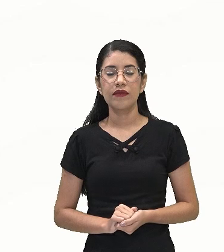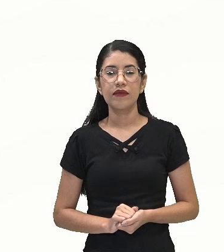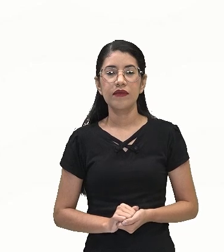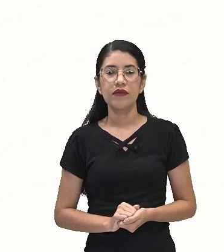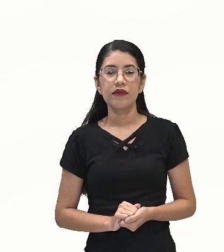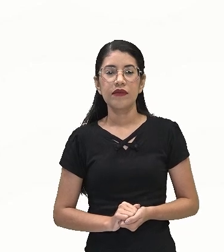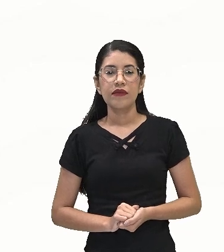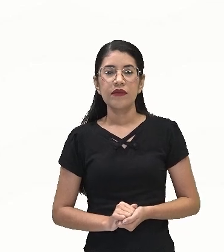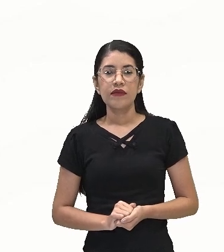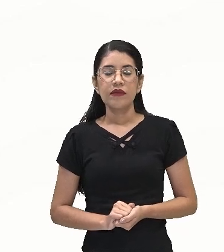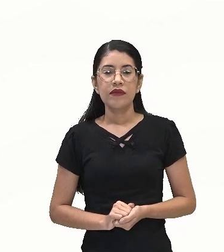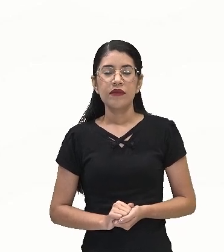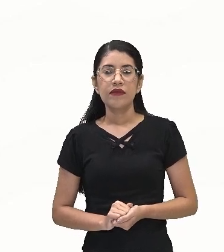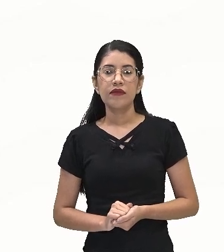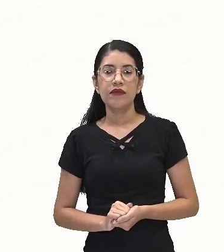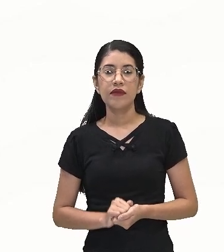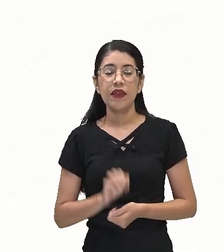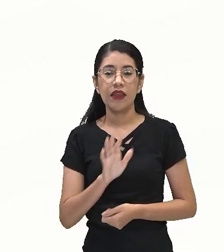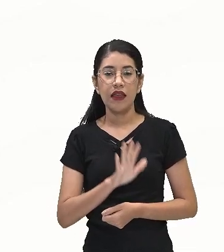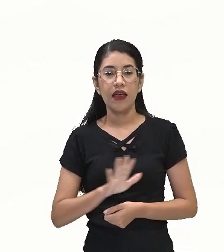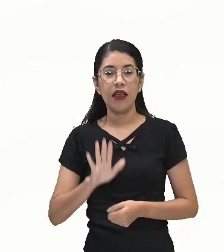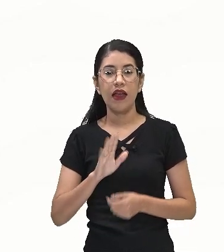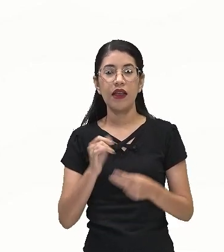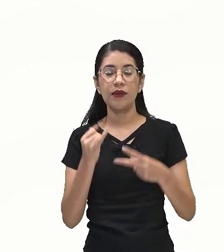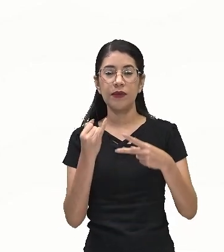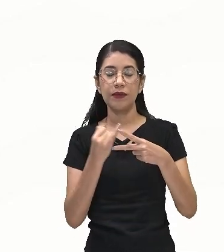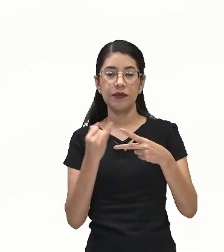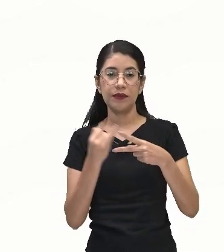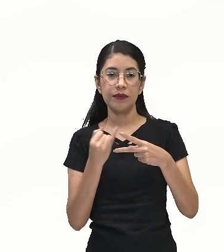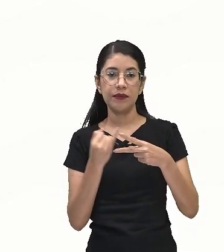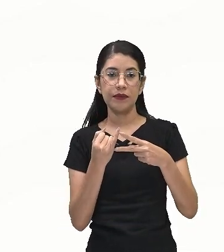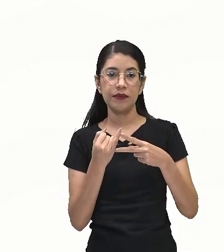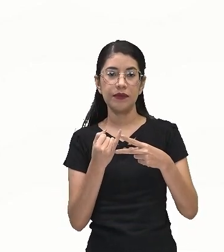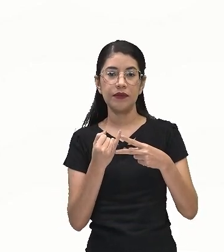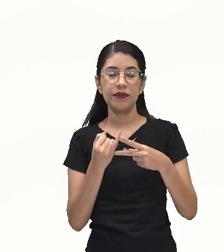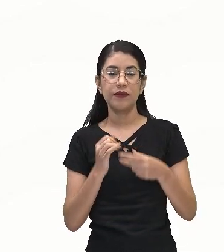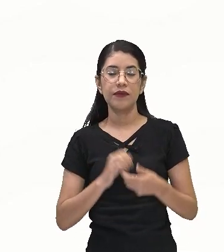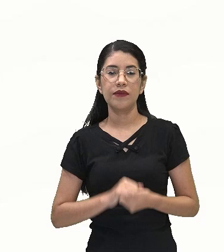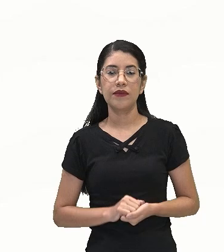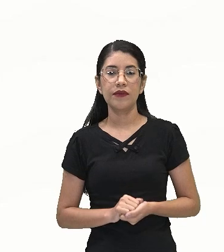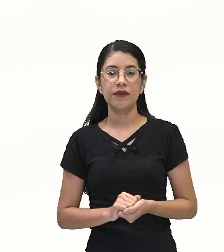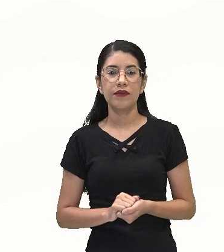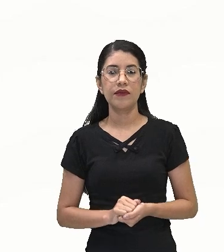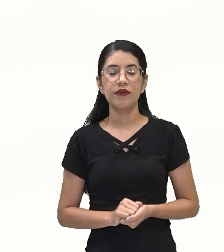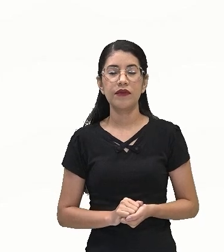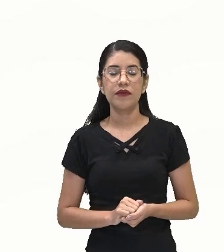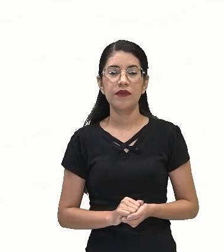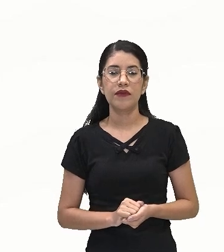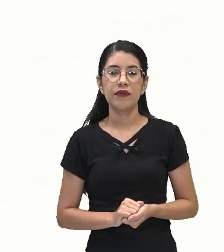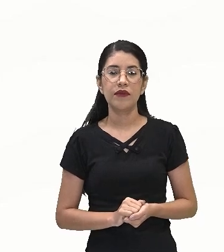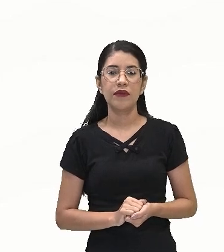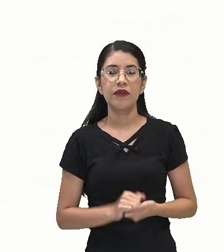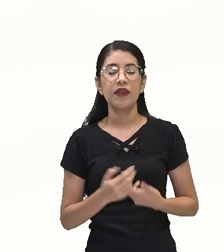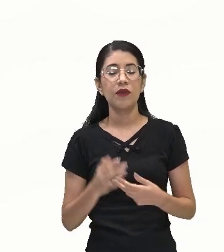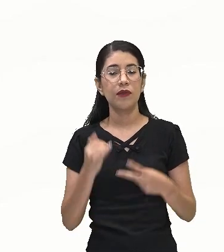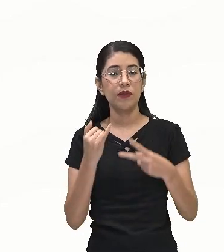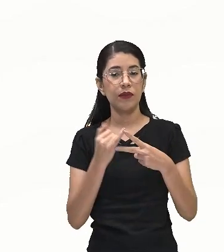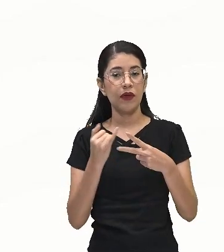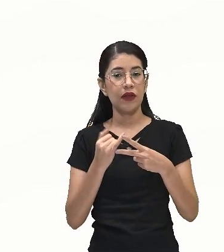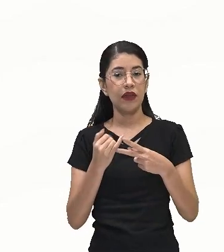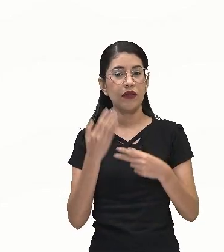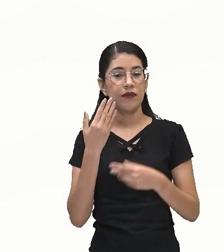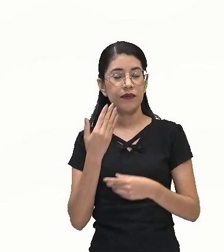Seguindo, área de um polígono regular. Vamos considerar os polígonos regulares a